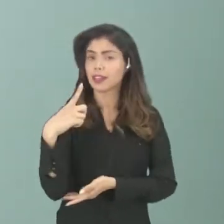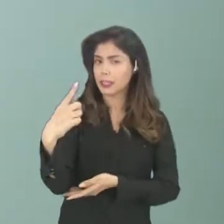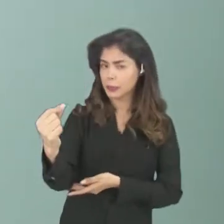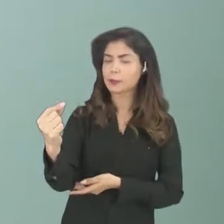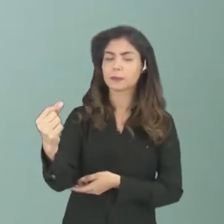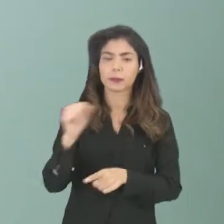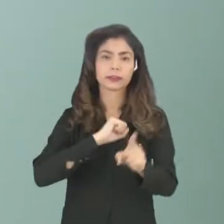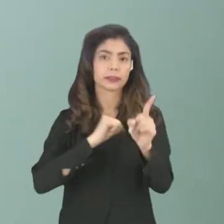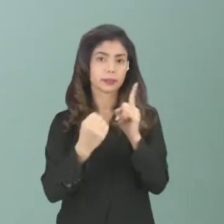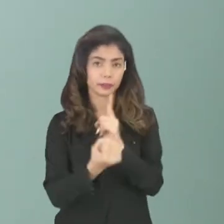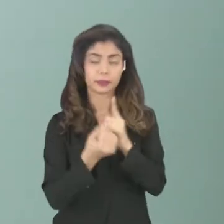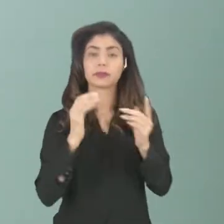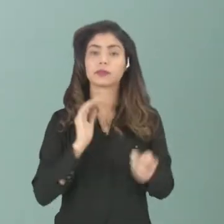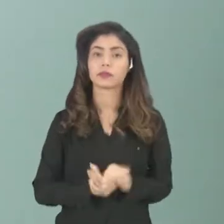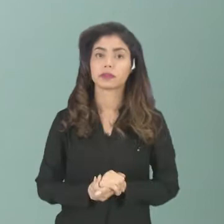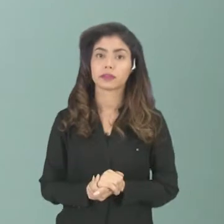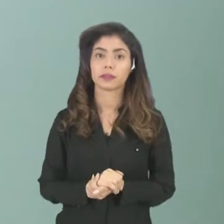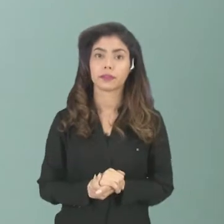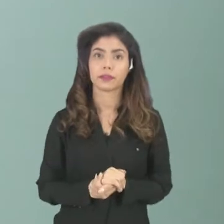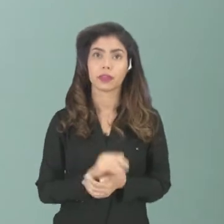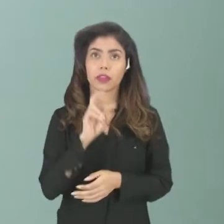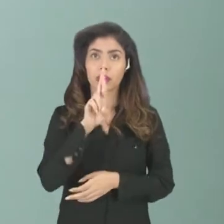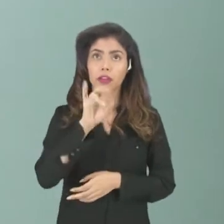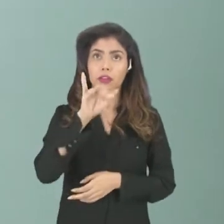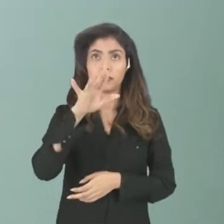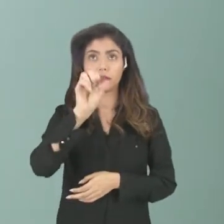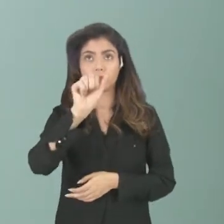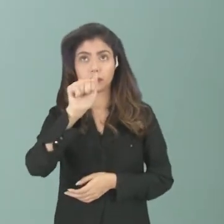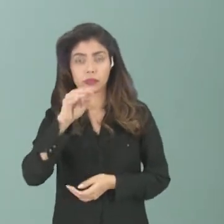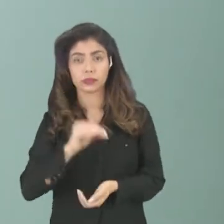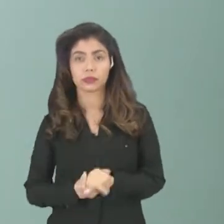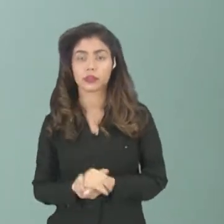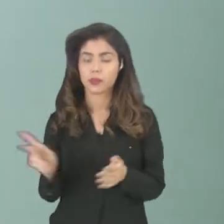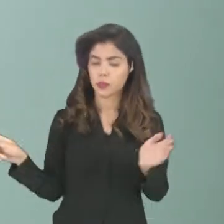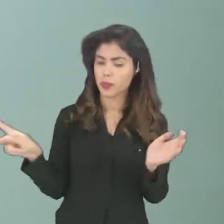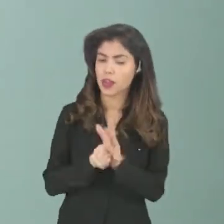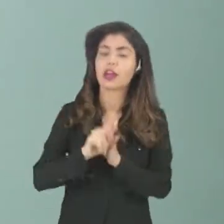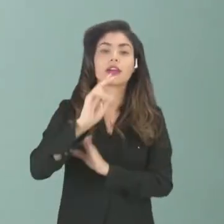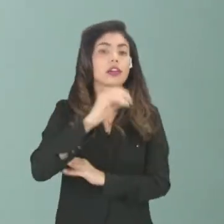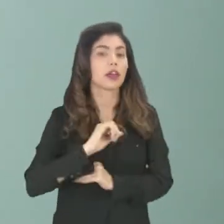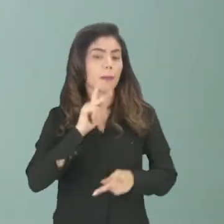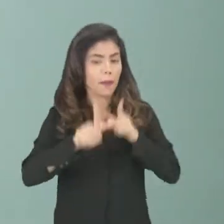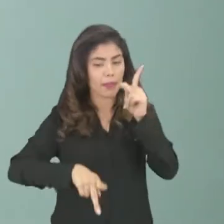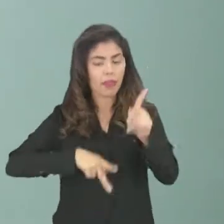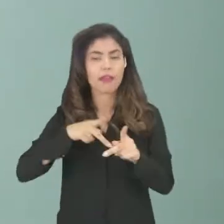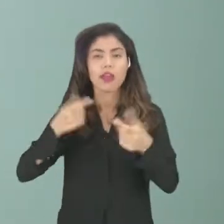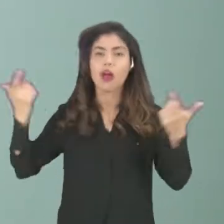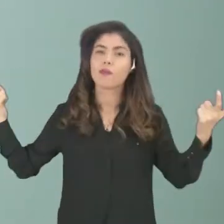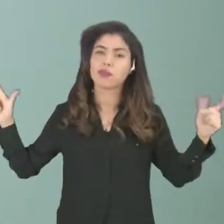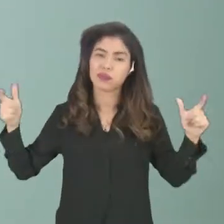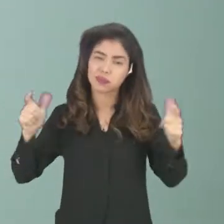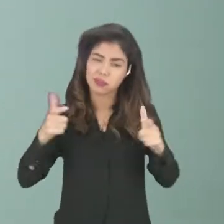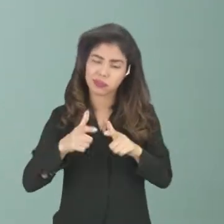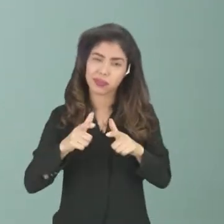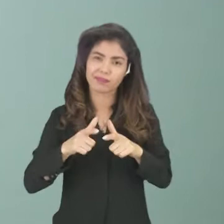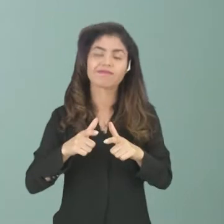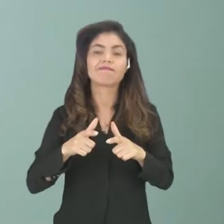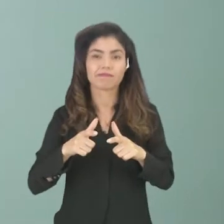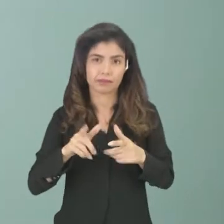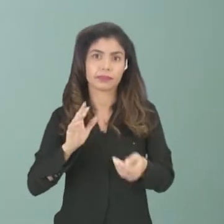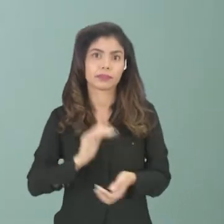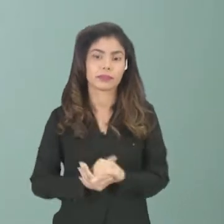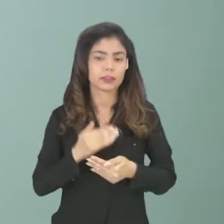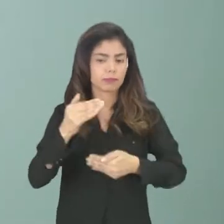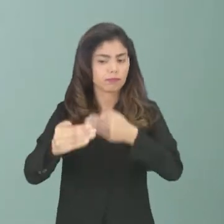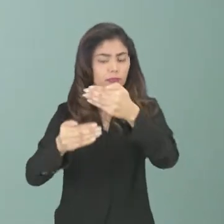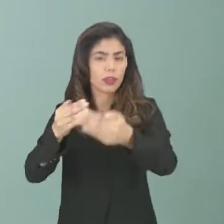para a sociedade, para Rousseau, o olhar de Rousseau para a civilização, nós regredimos. Nós avançamos,